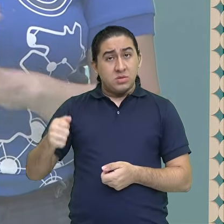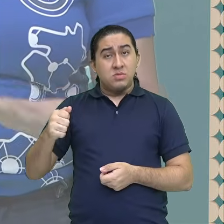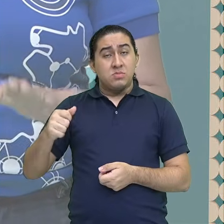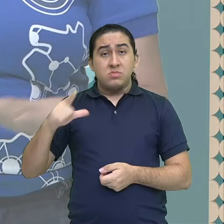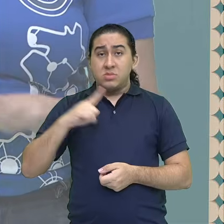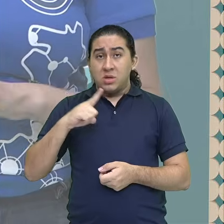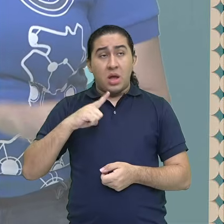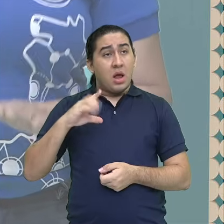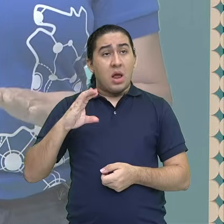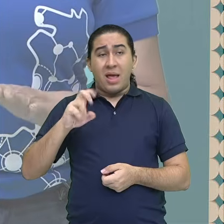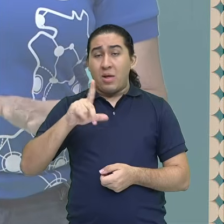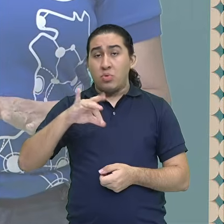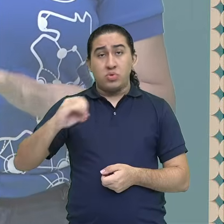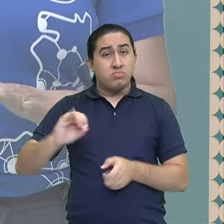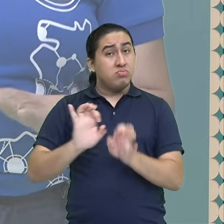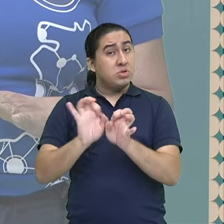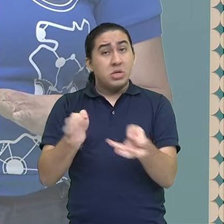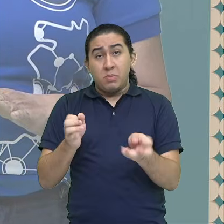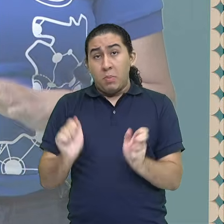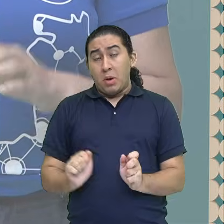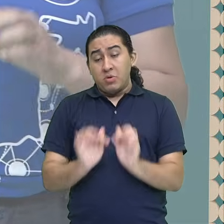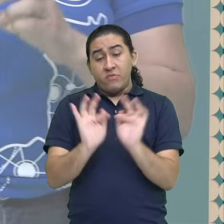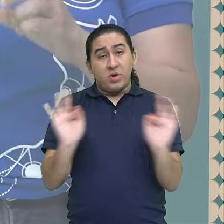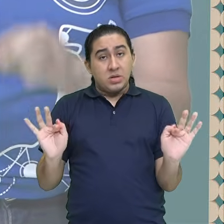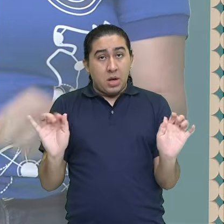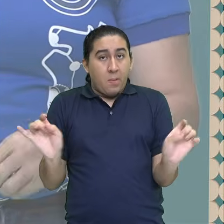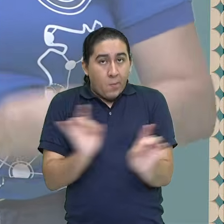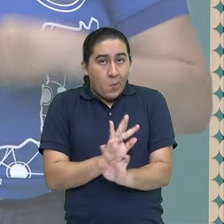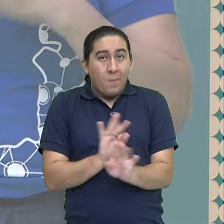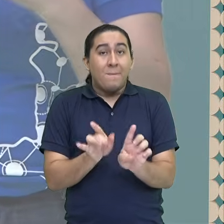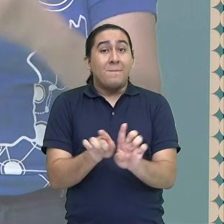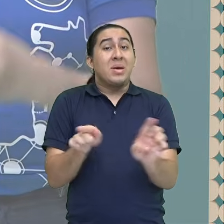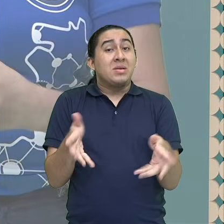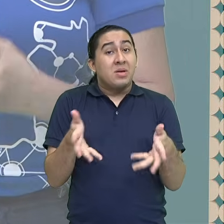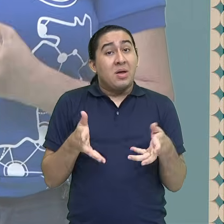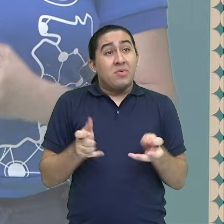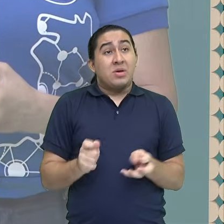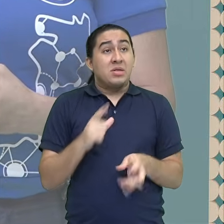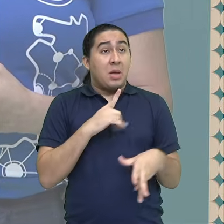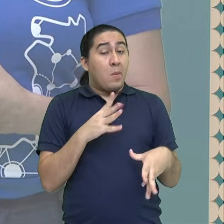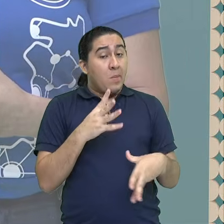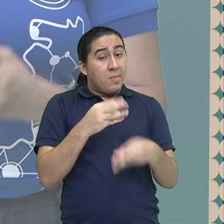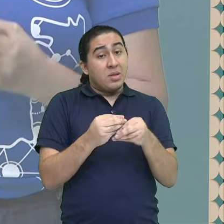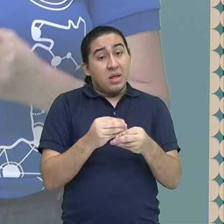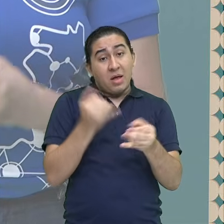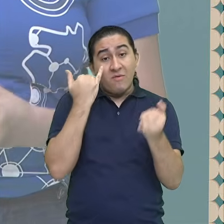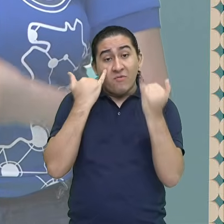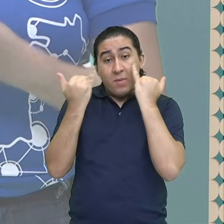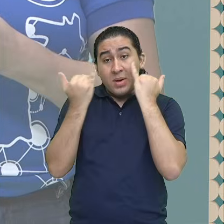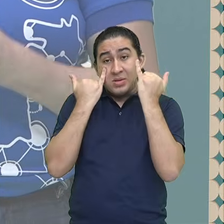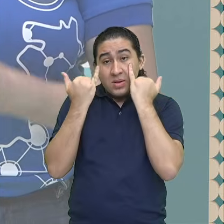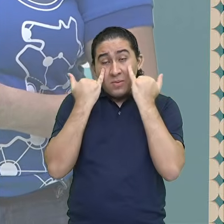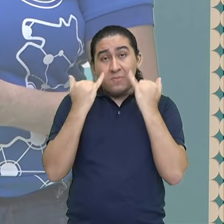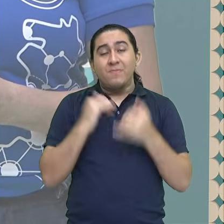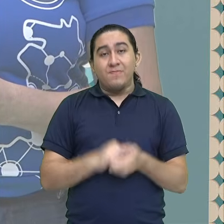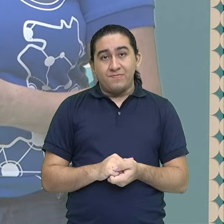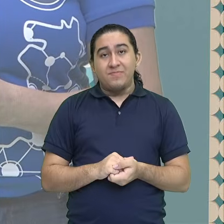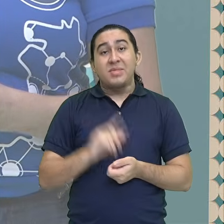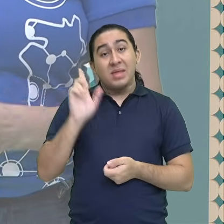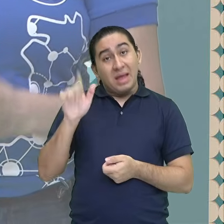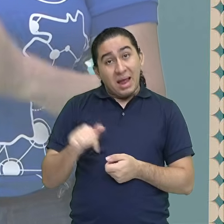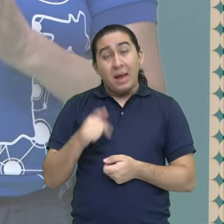poderia só simplesmente falar isso. Mas eu quis dar mais informação, que é